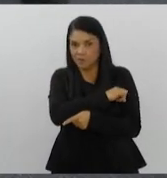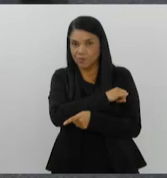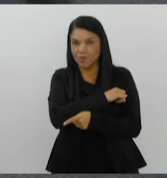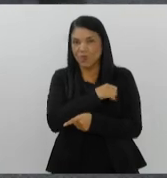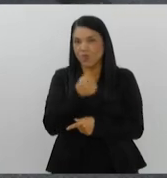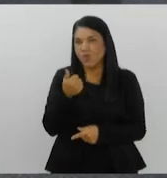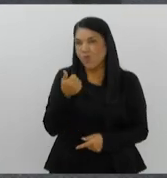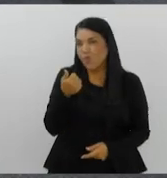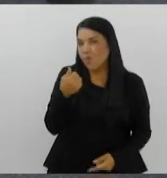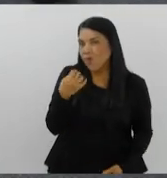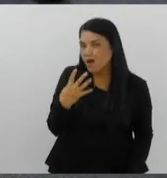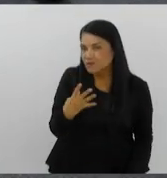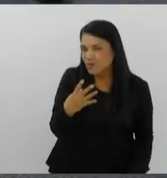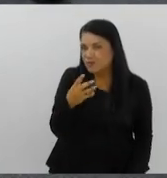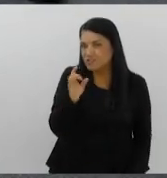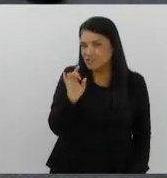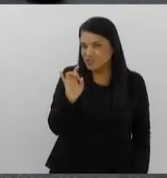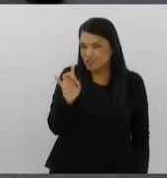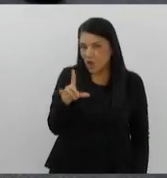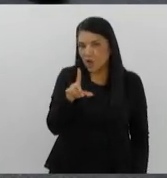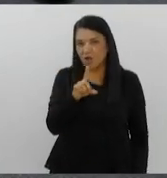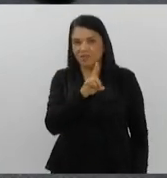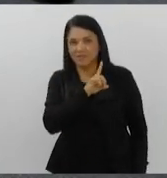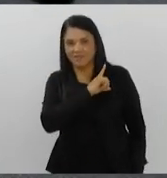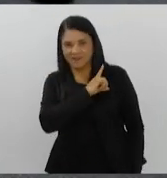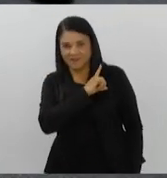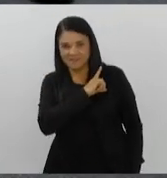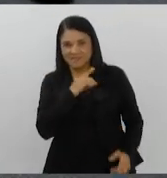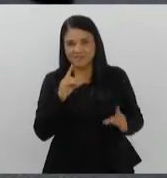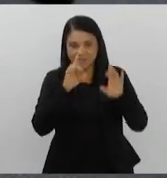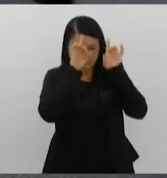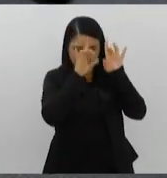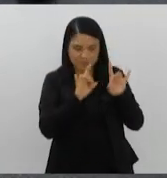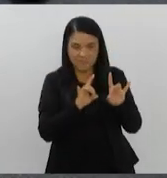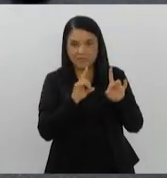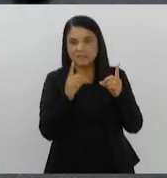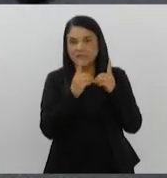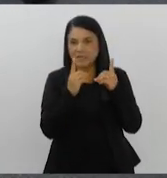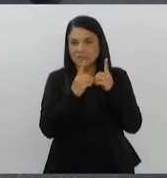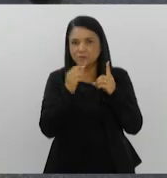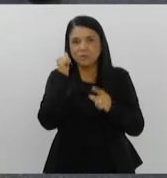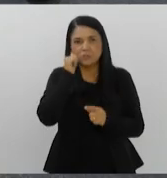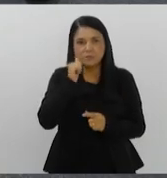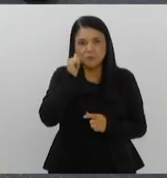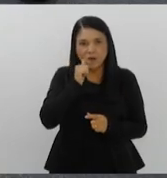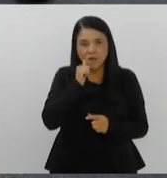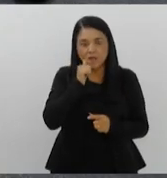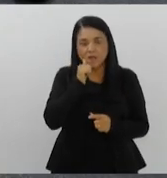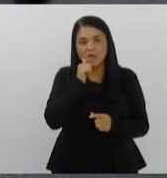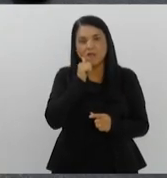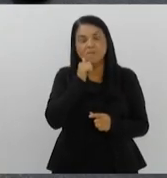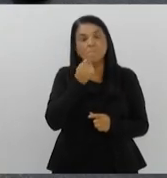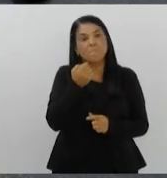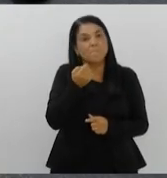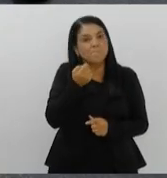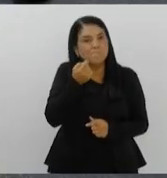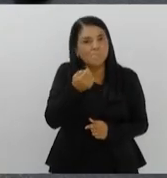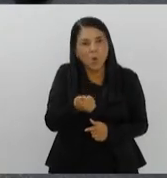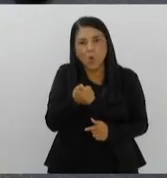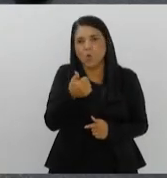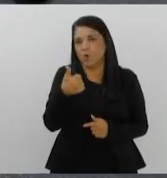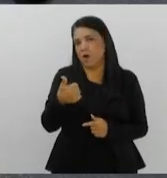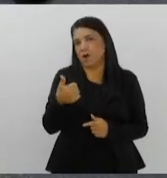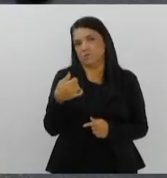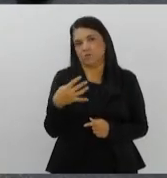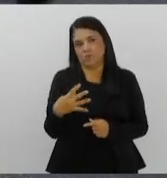apenas 14, né, nos municípios que funciona, que tem o atendimento cotidiano ali das mulheres, é pouco, mas